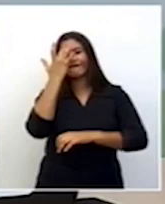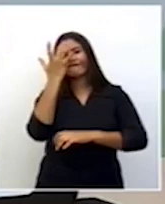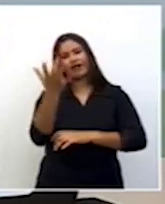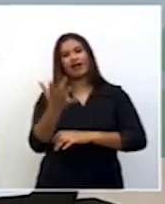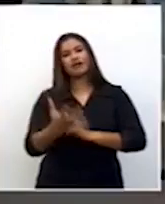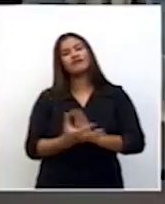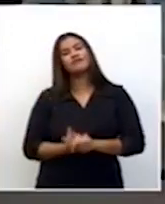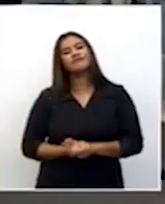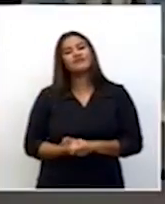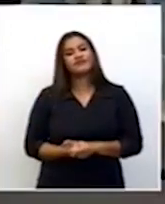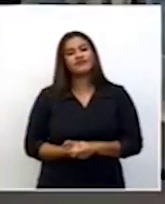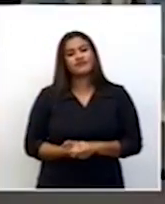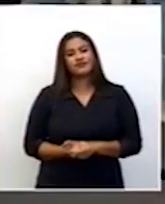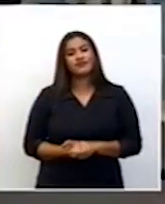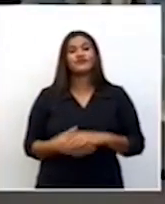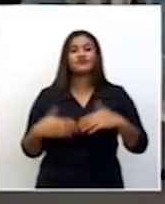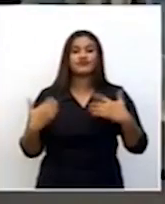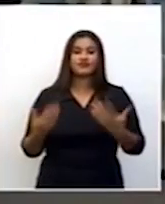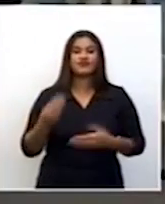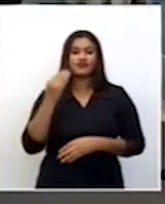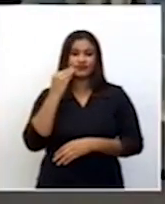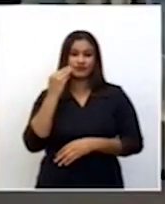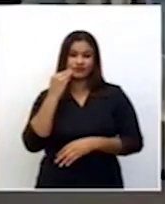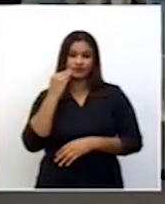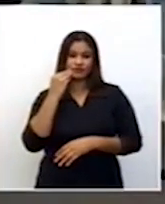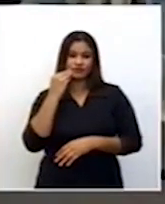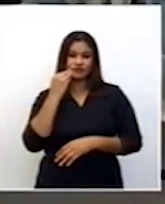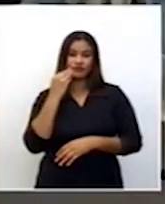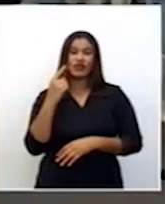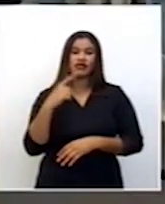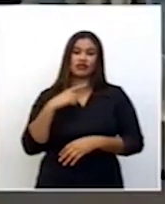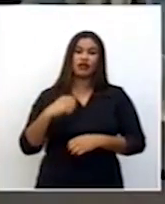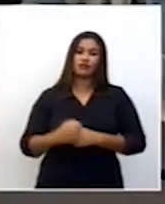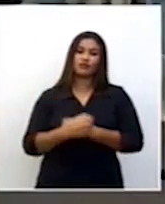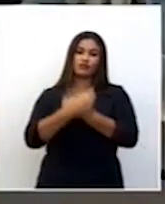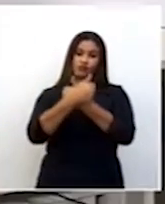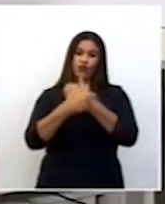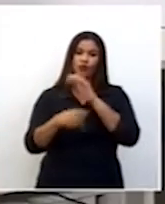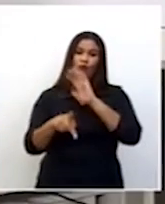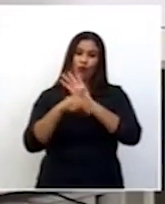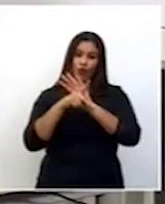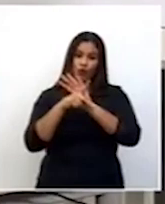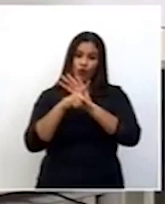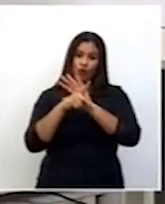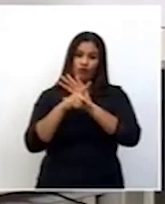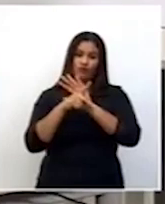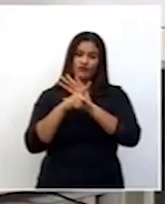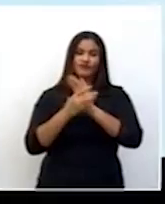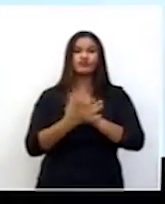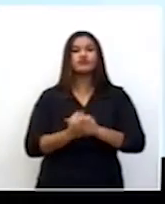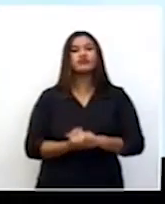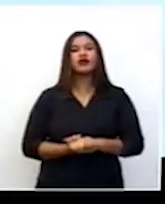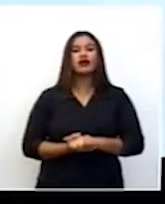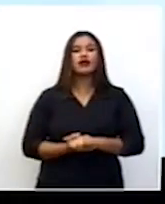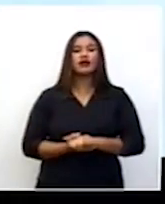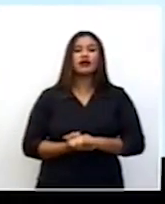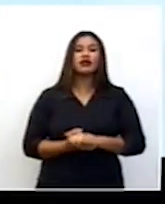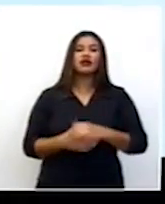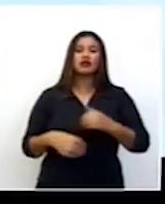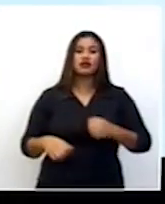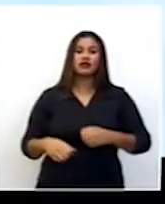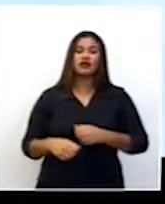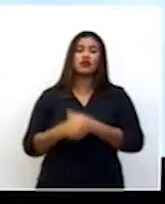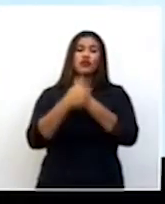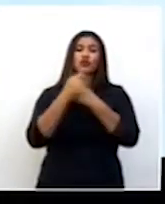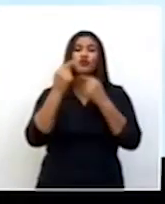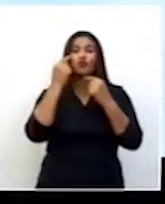termo. Então, vamos tentar na seguinte ideia. Existe uma equação para isso. A equação está na tela para eles, né? Essa equação é a